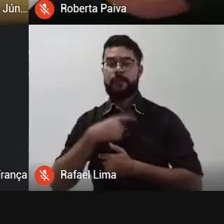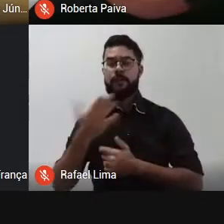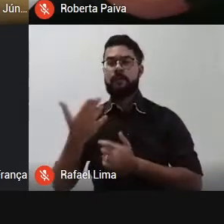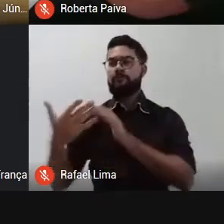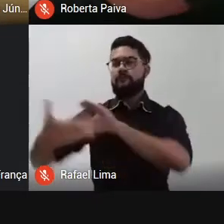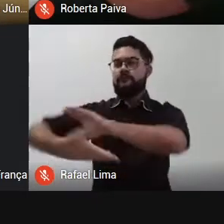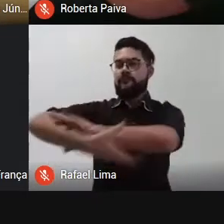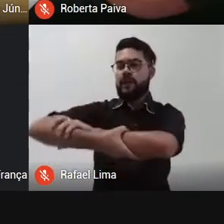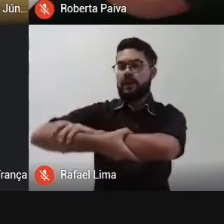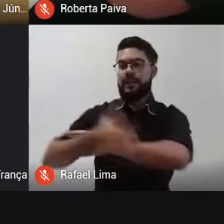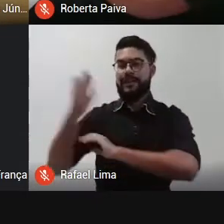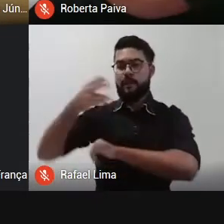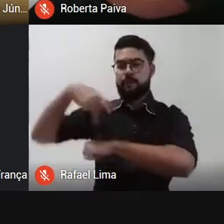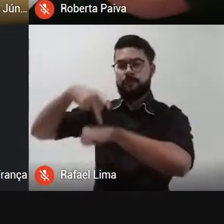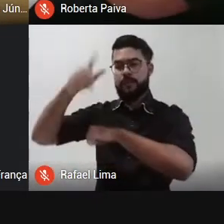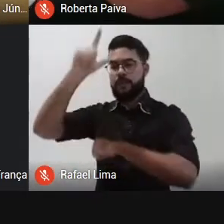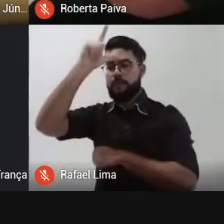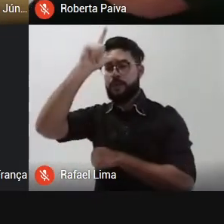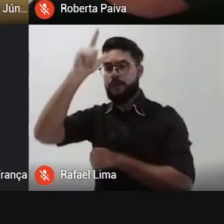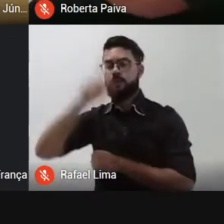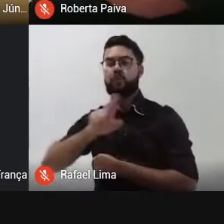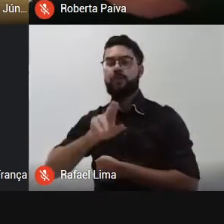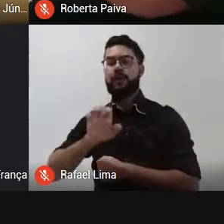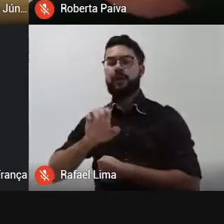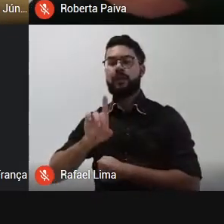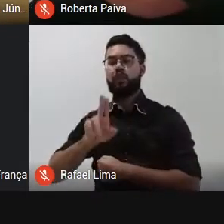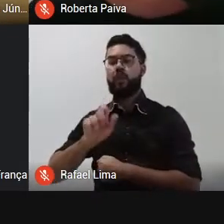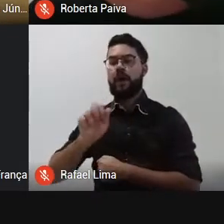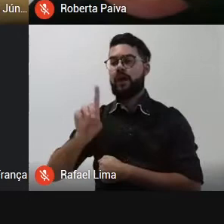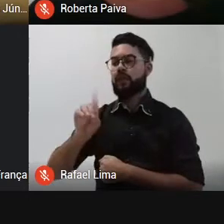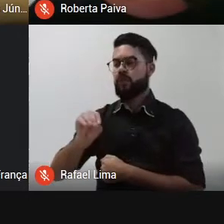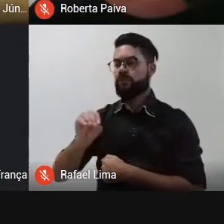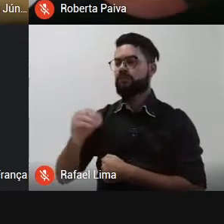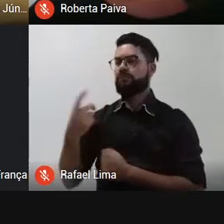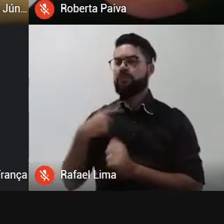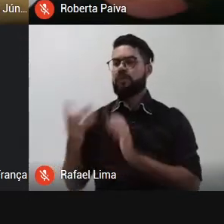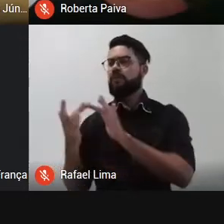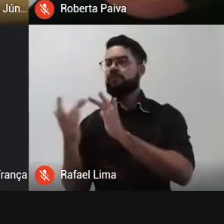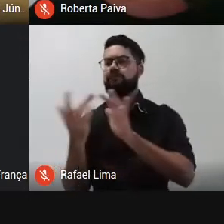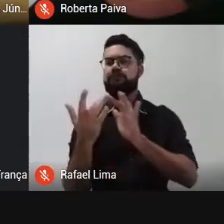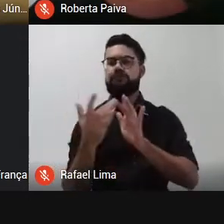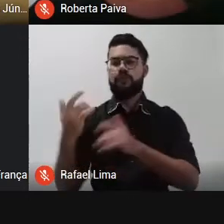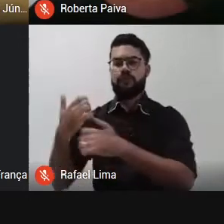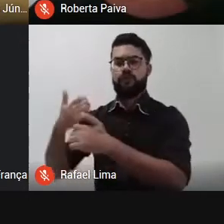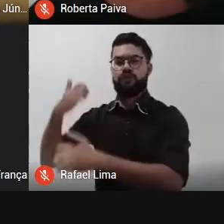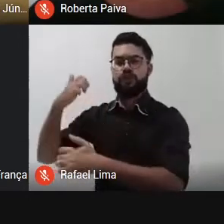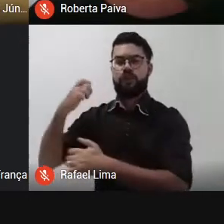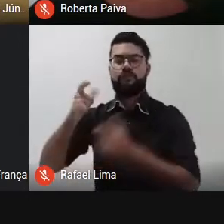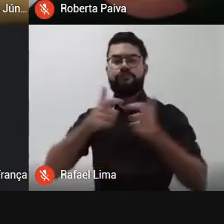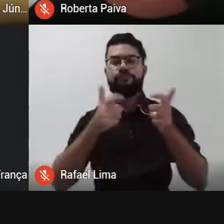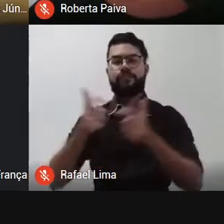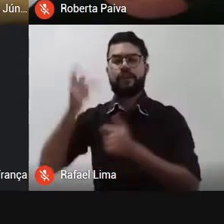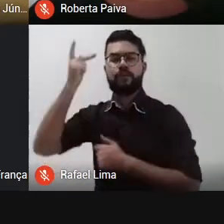cara muito articulado, que faz contato com engenheiros de São Paulo e coloca os nossos alunos aí. Temos alunos que